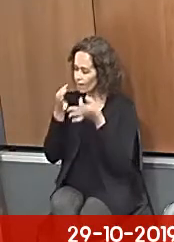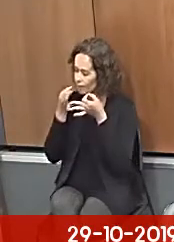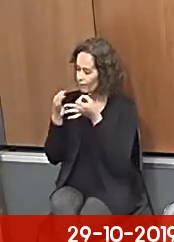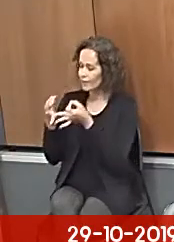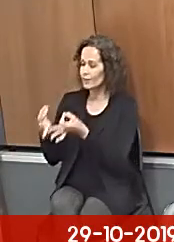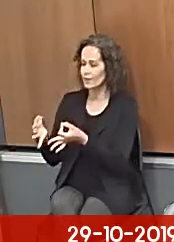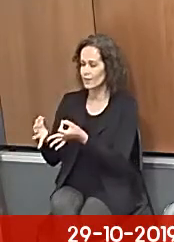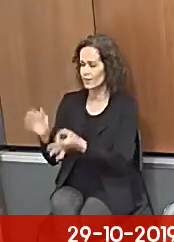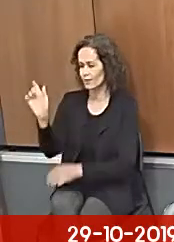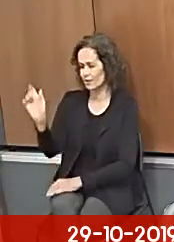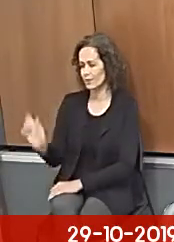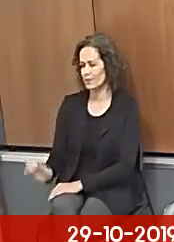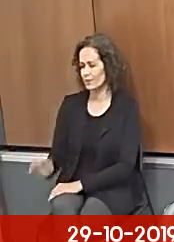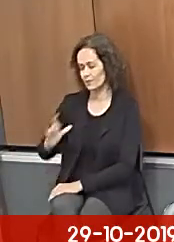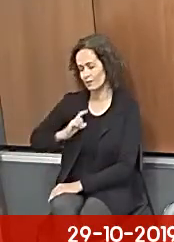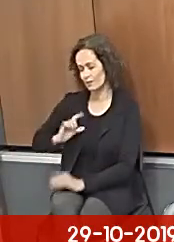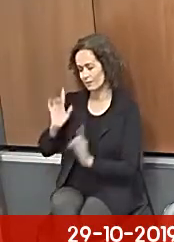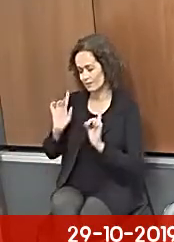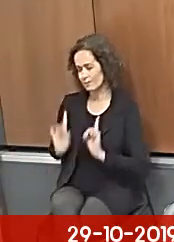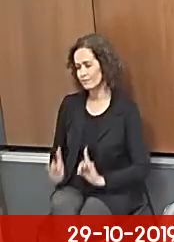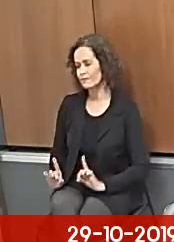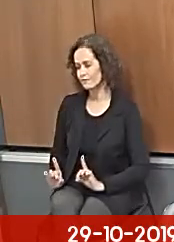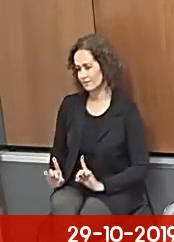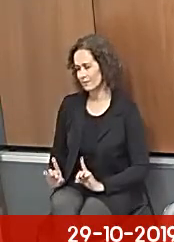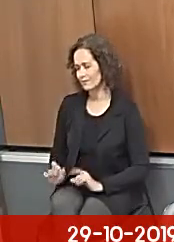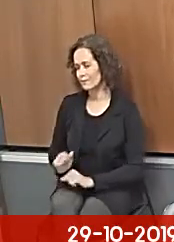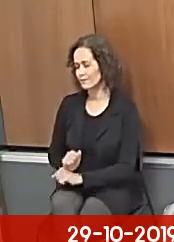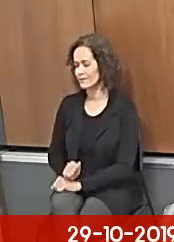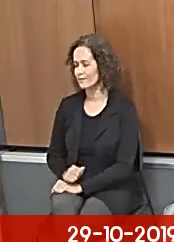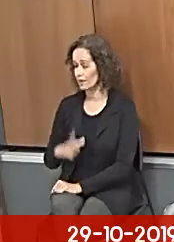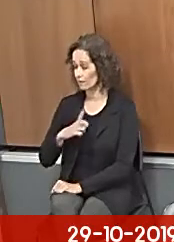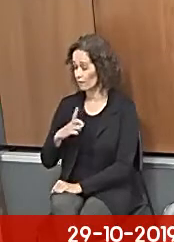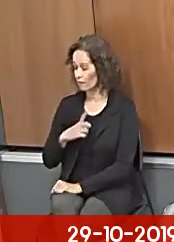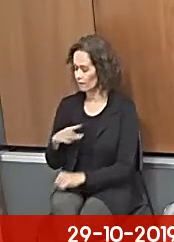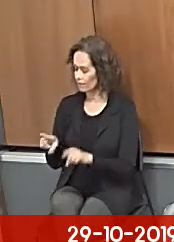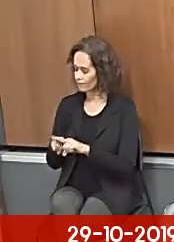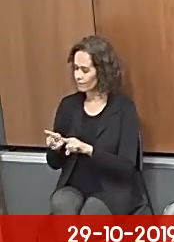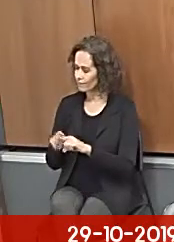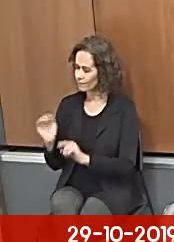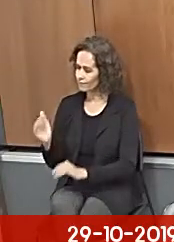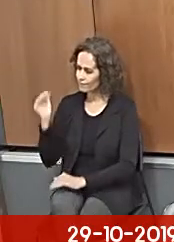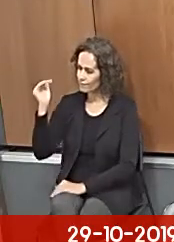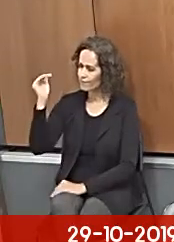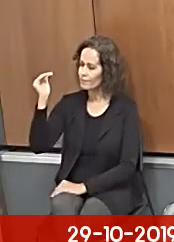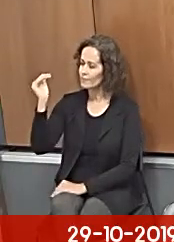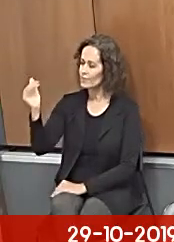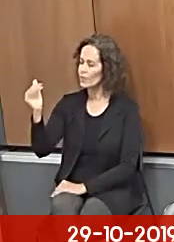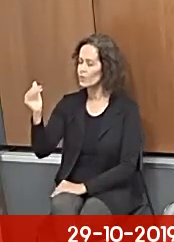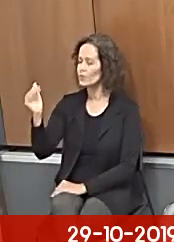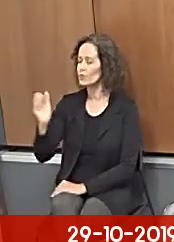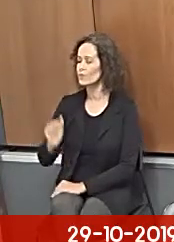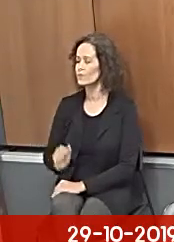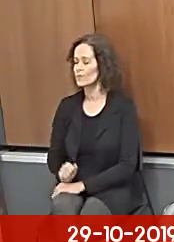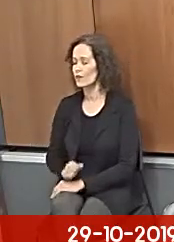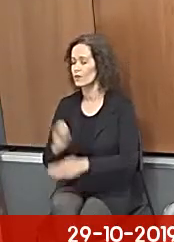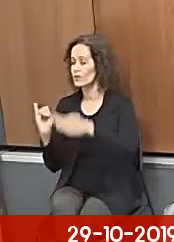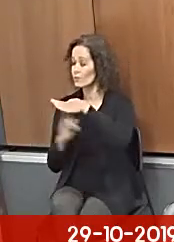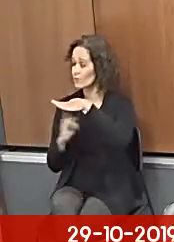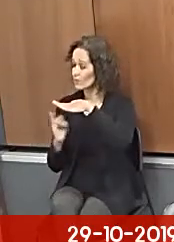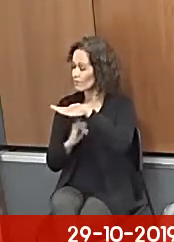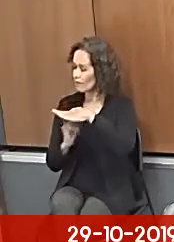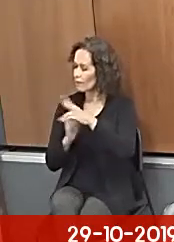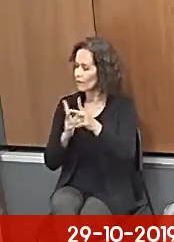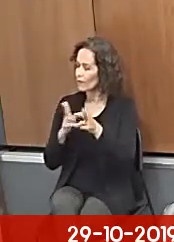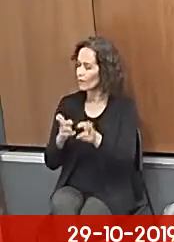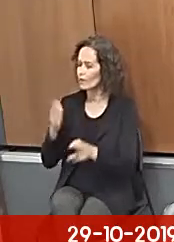pessoas que têm algum tipo de deficiência. E existe, acima de tudo, entidades como essa